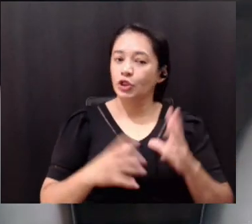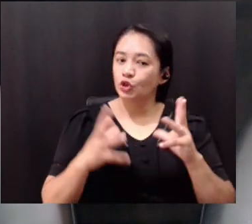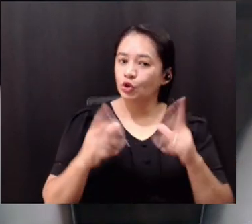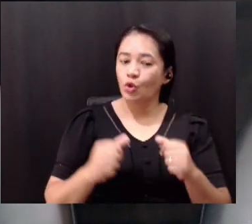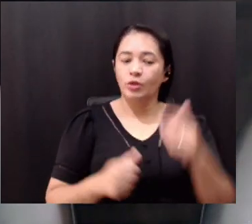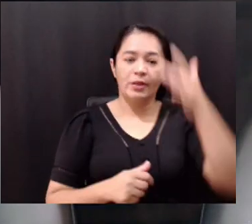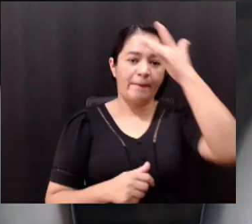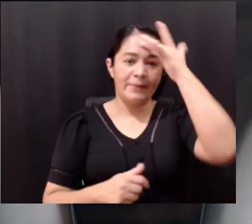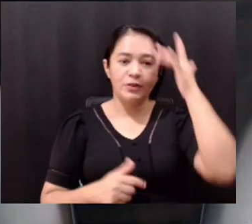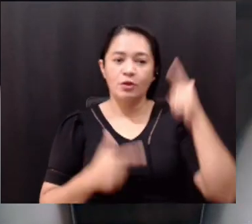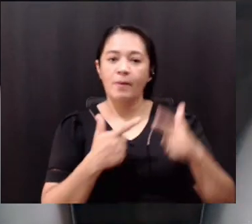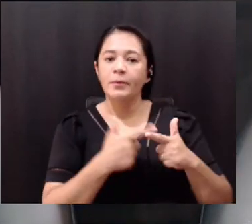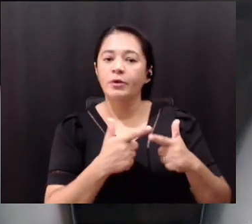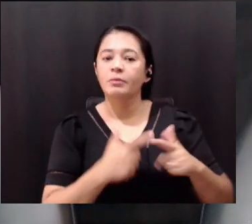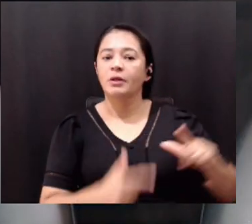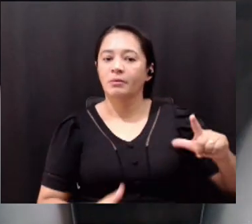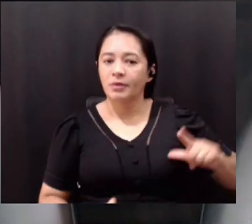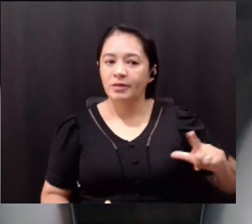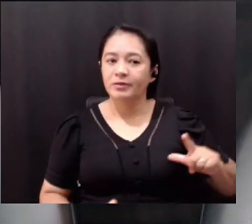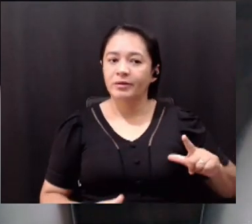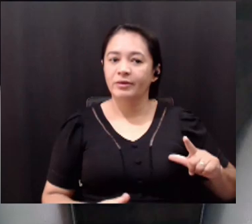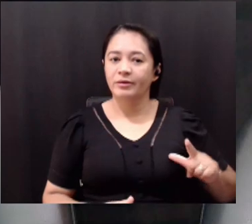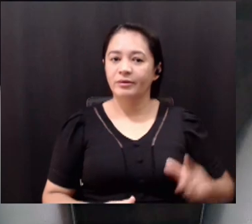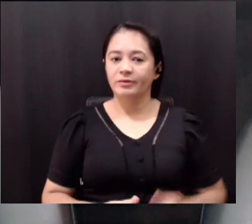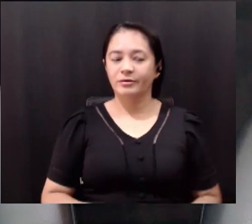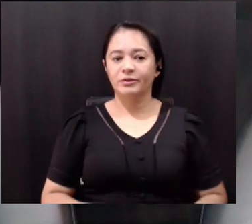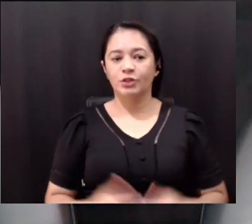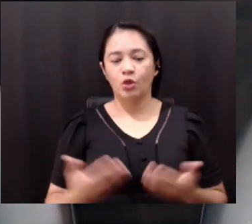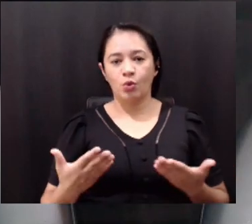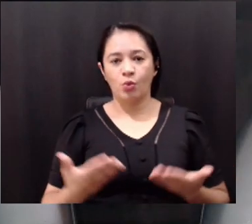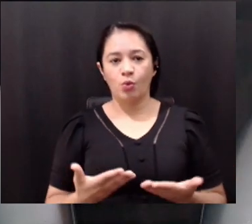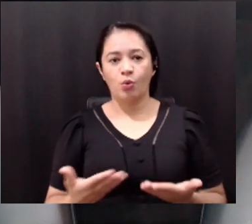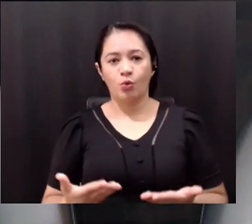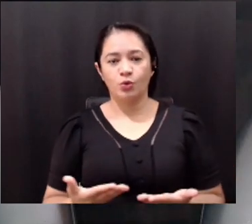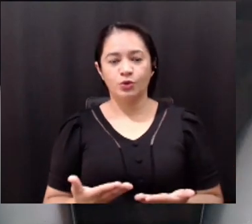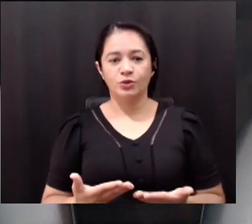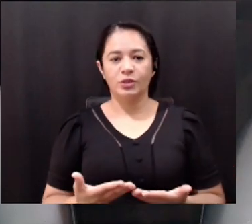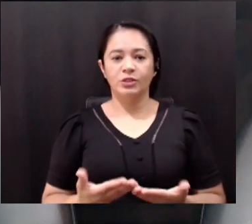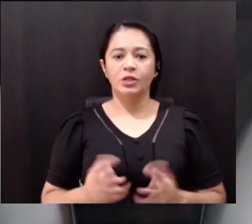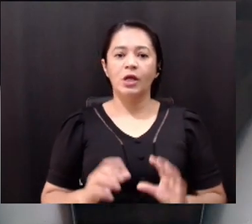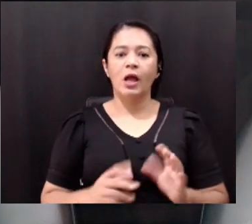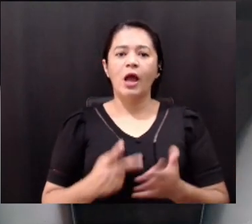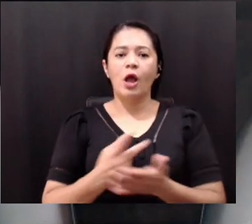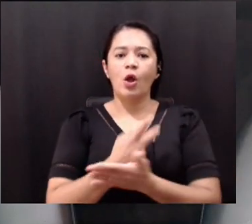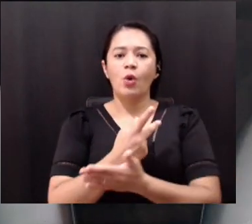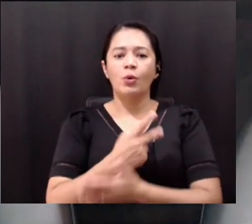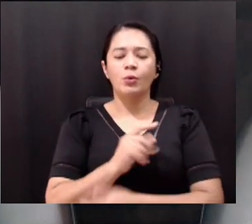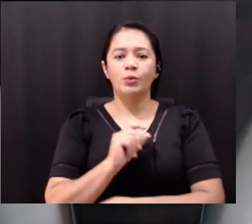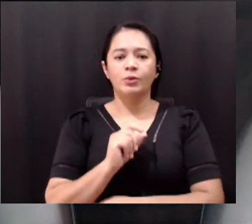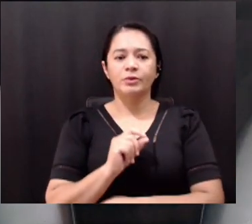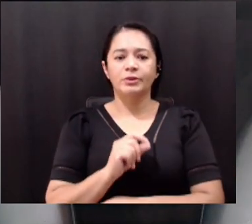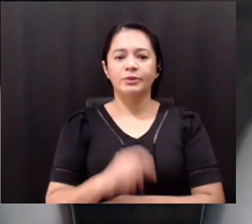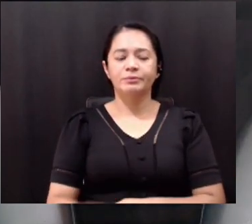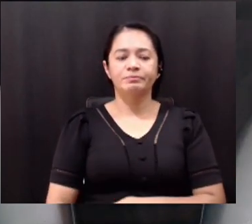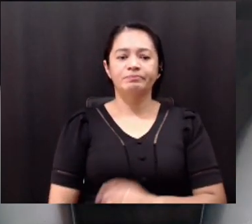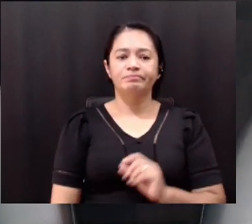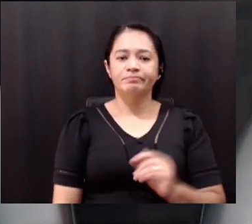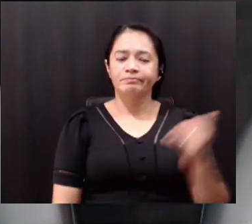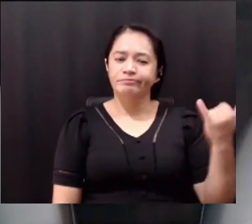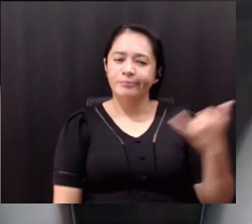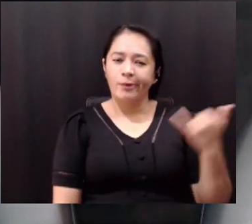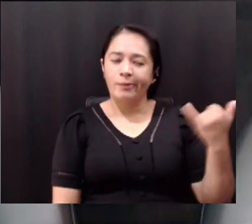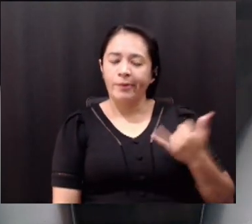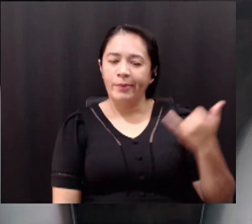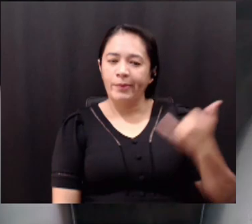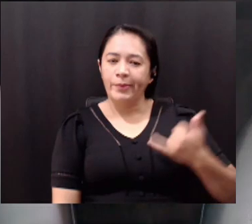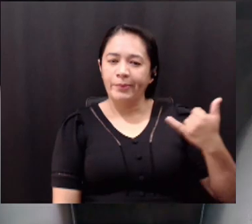dificuldades. Agora, hoje, o que acontece? Eu ouço muito. As pessoas, nós somos o segundo